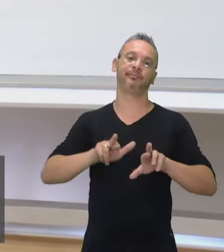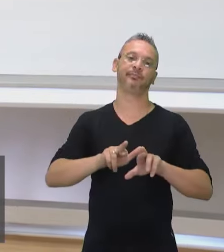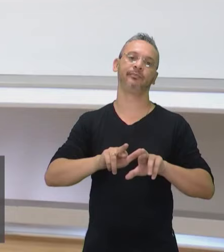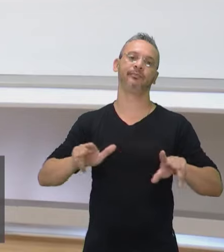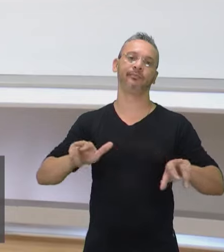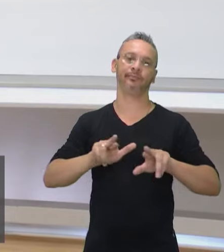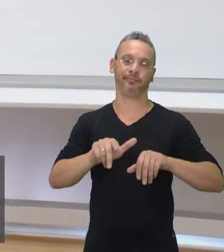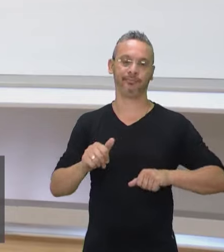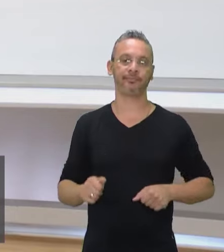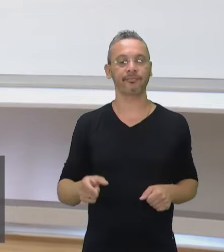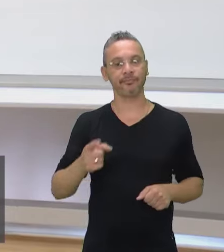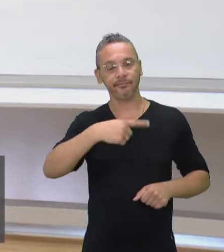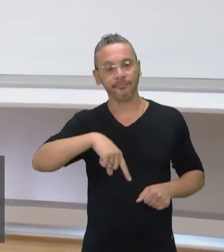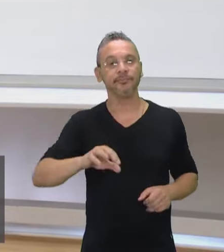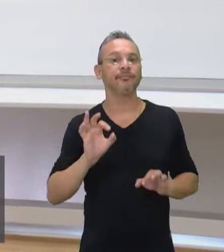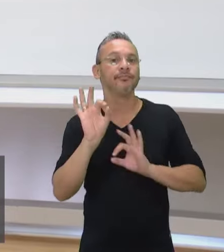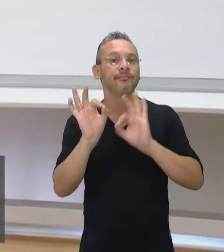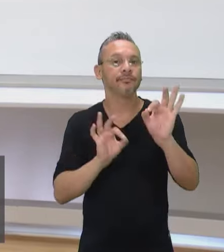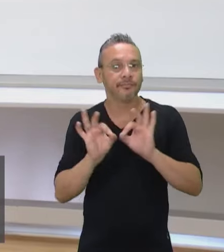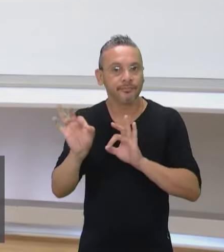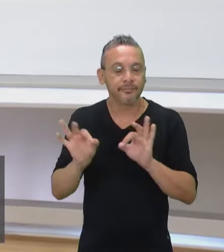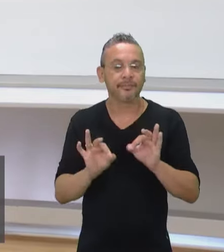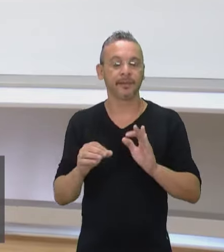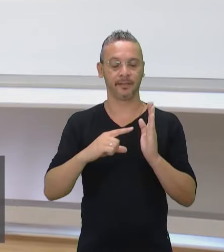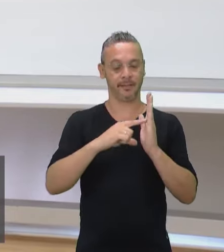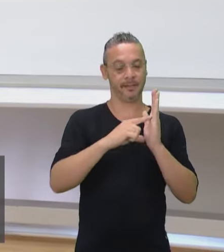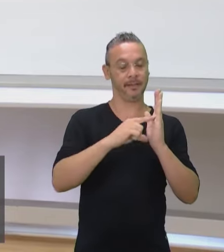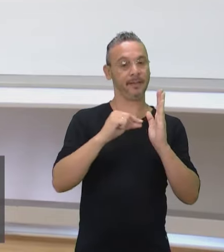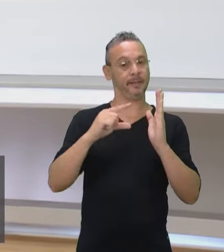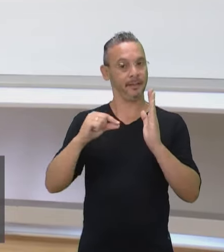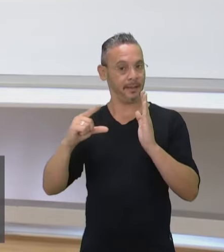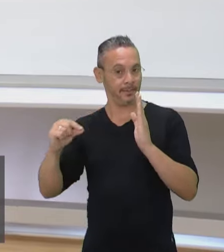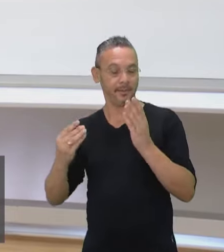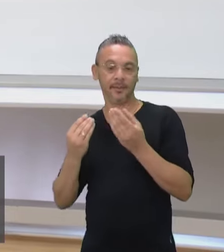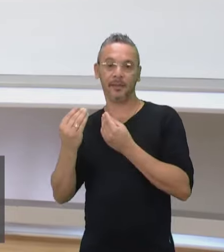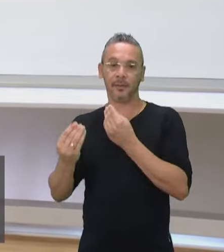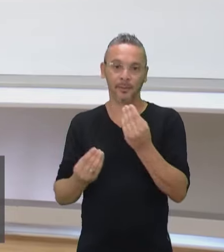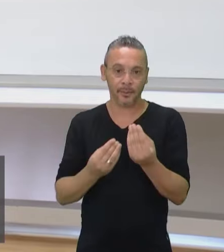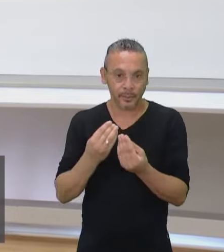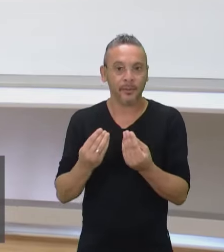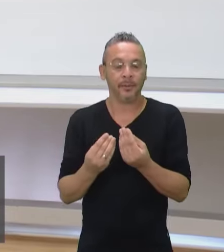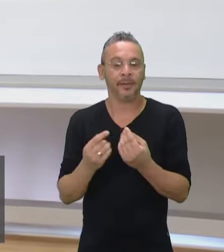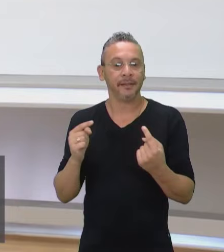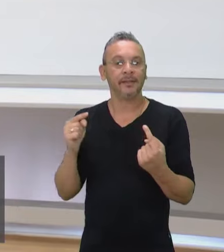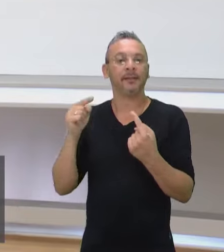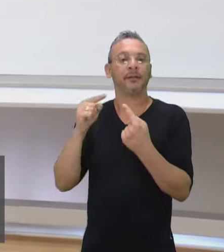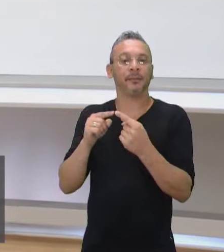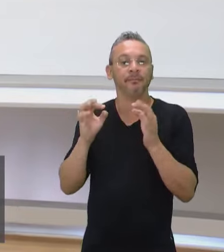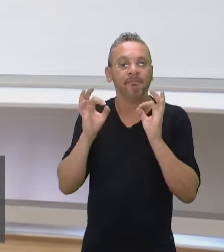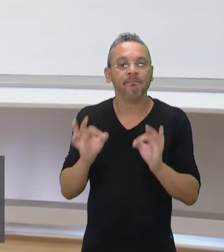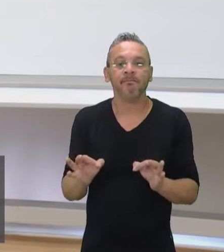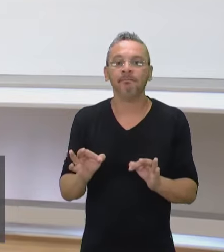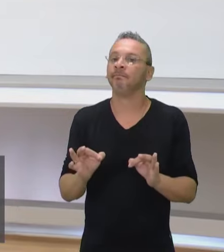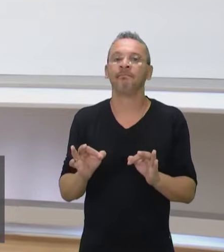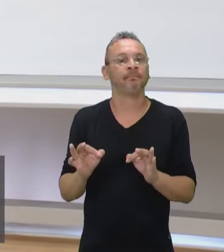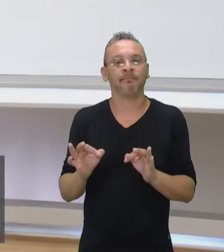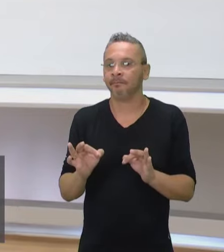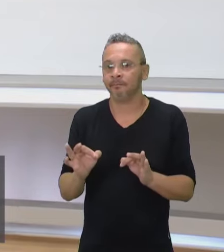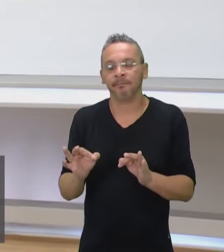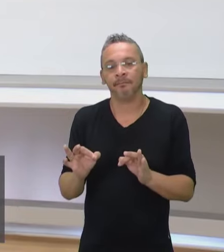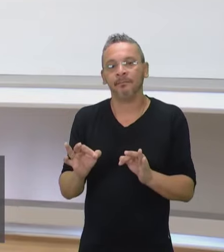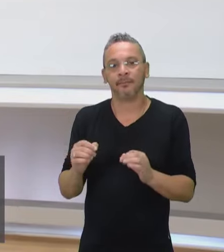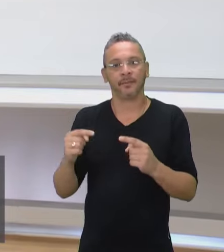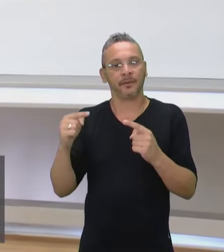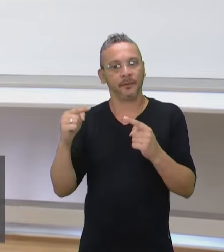daí nós temos que, justamente, o PIB ele não é a medida que dá a dimensão correta ou então adequada